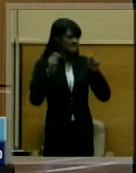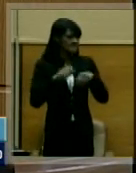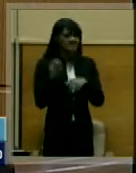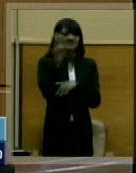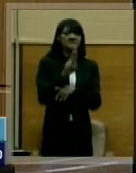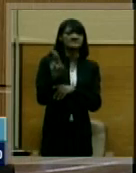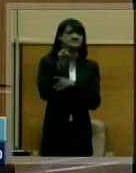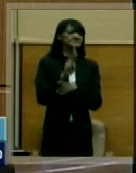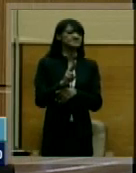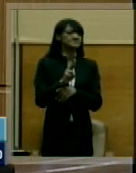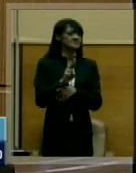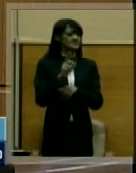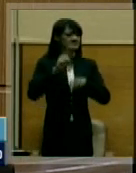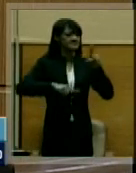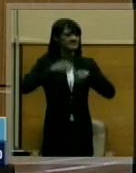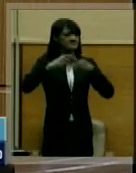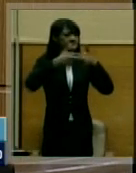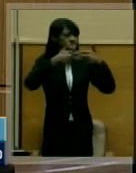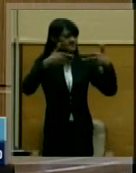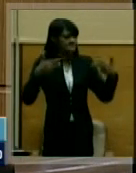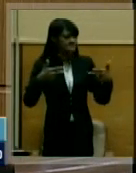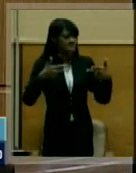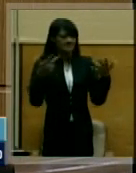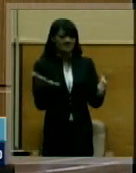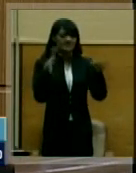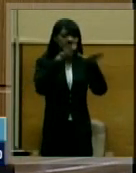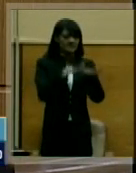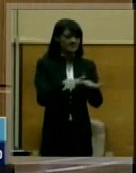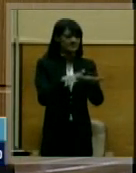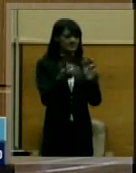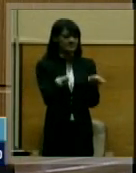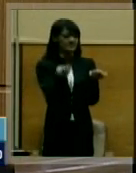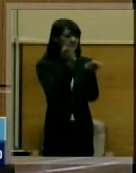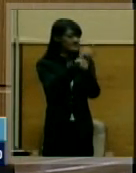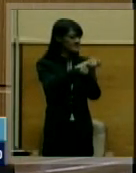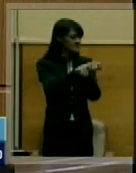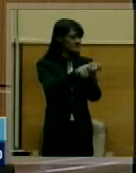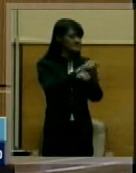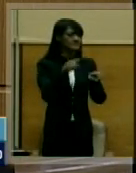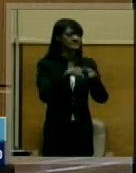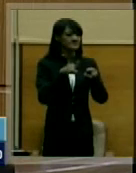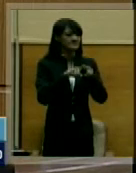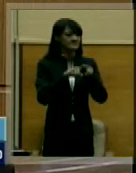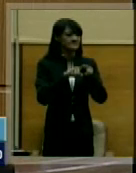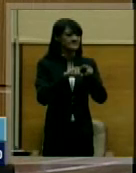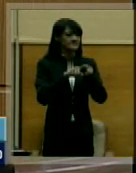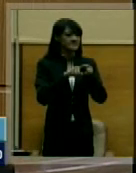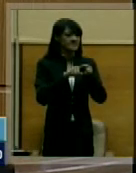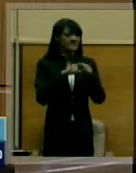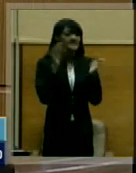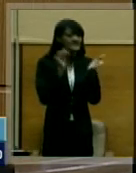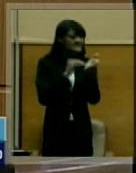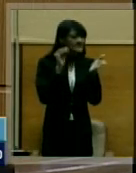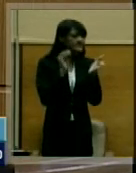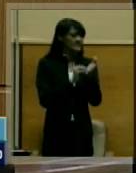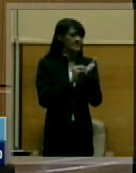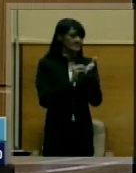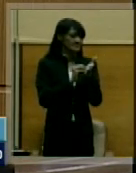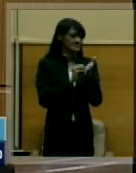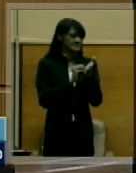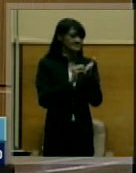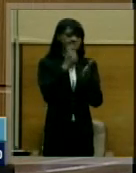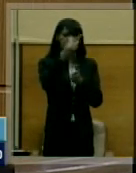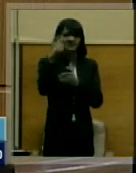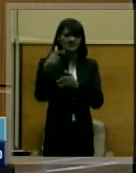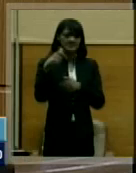infinidade de instrumentos de adaptação e inclusão que só não são, estão disponíveis a todos por faltas, por falhas administrativas